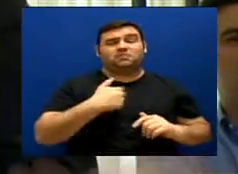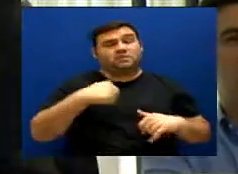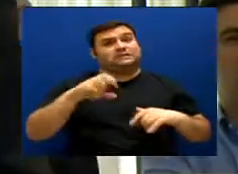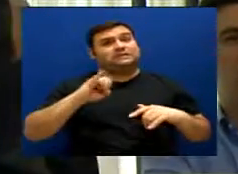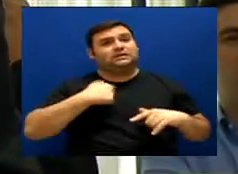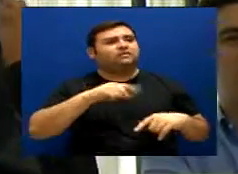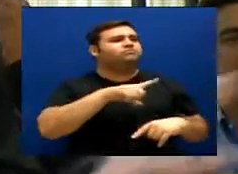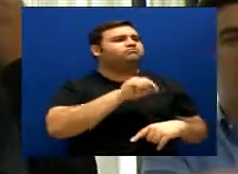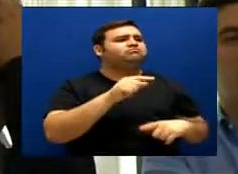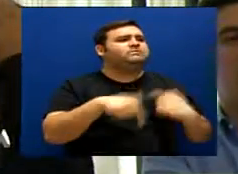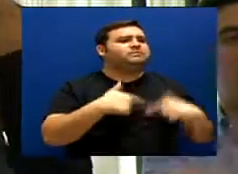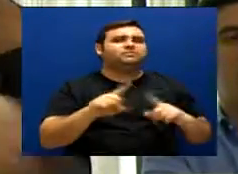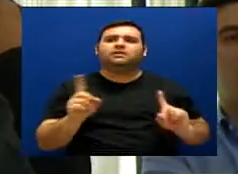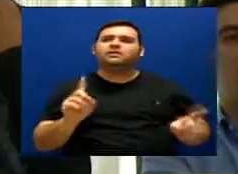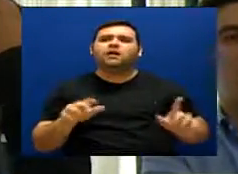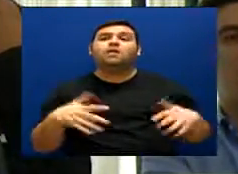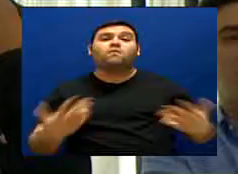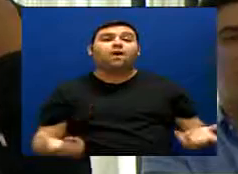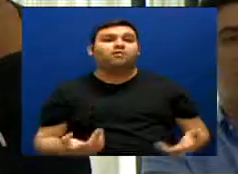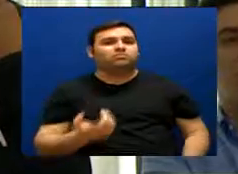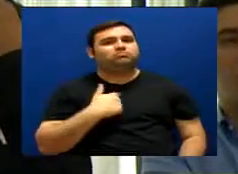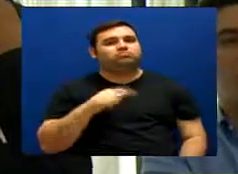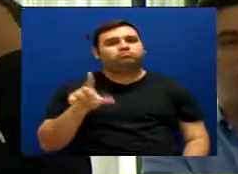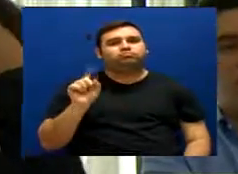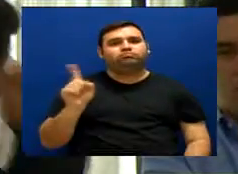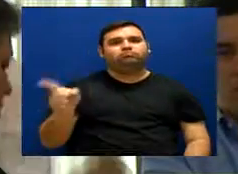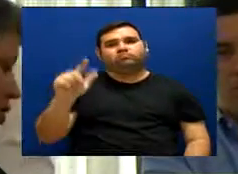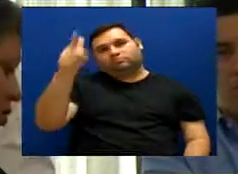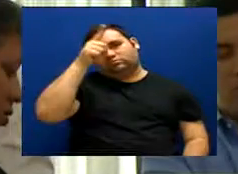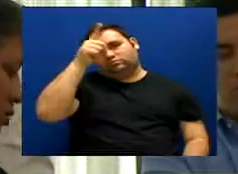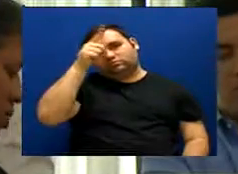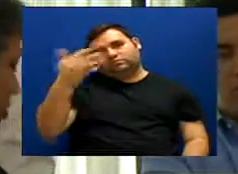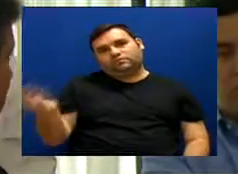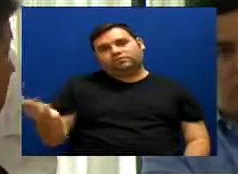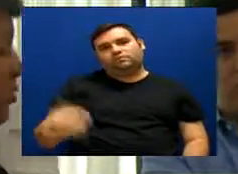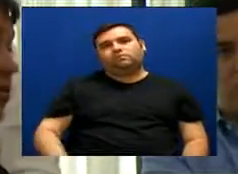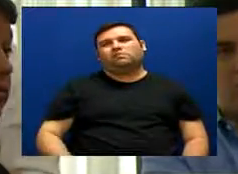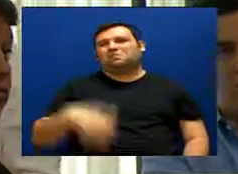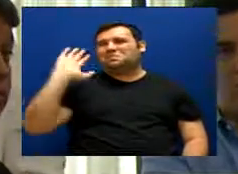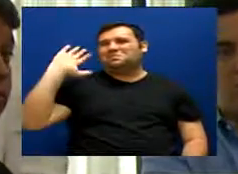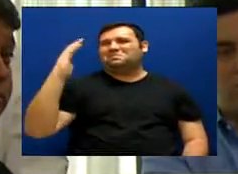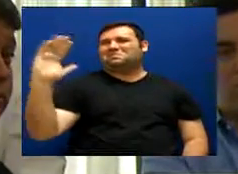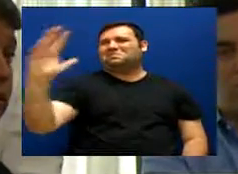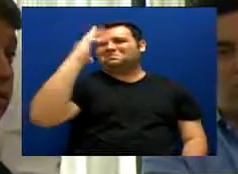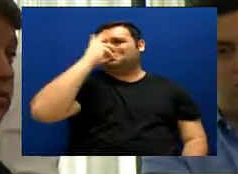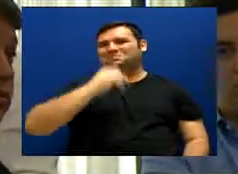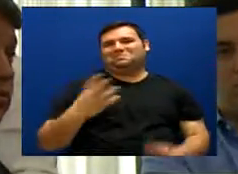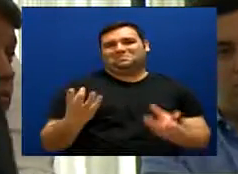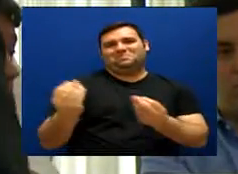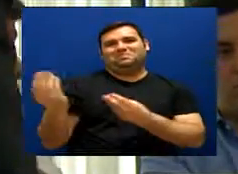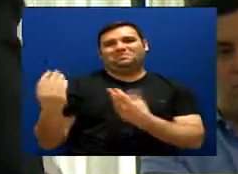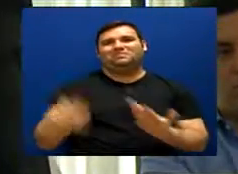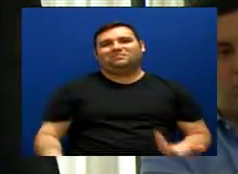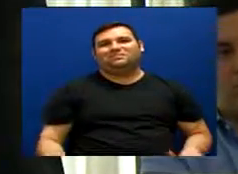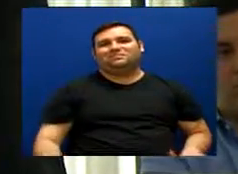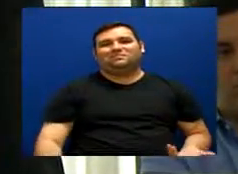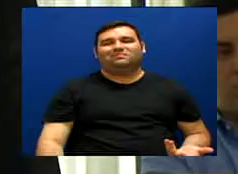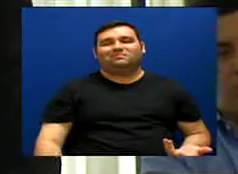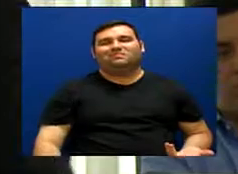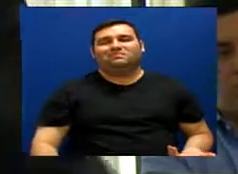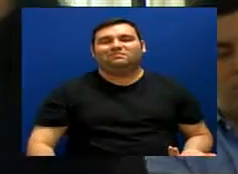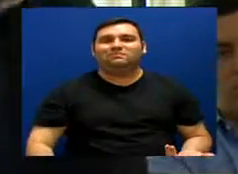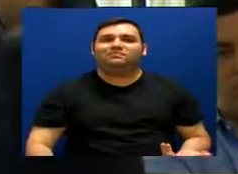se eu pudesse escolher por trabalhar entre uma e outra empresa, eu gostaria de trabalhar nessa extremamente arborizada. A